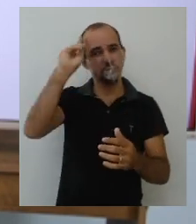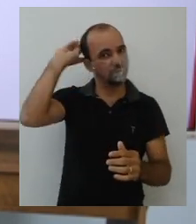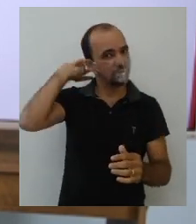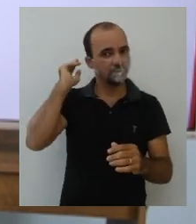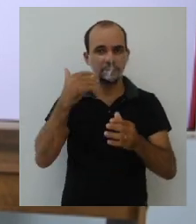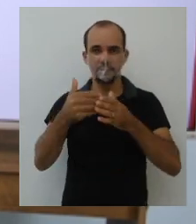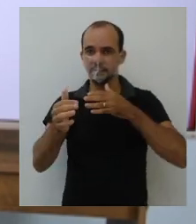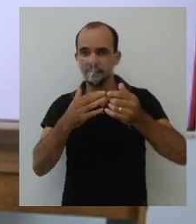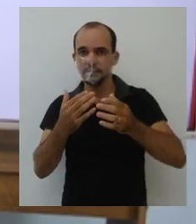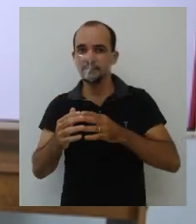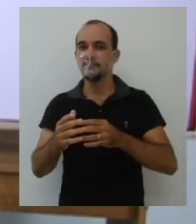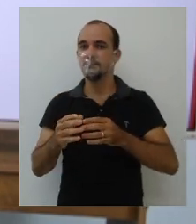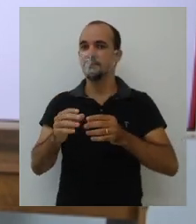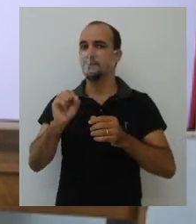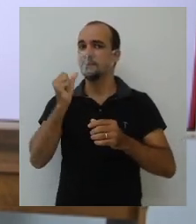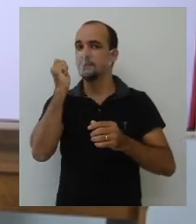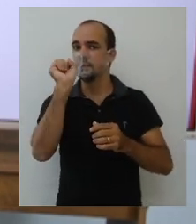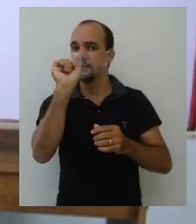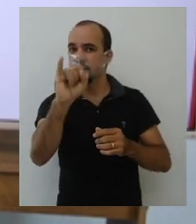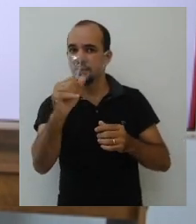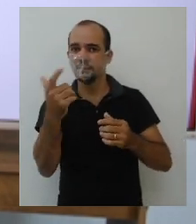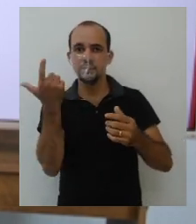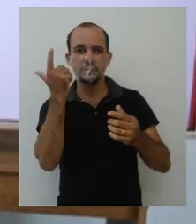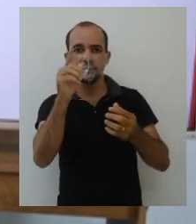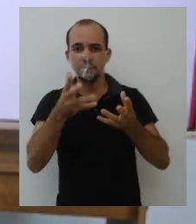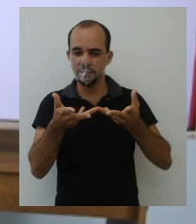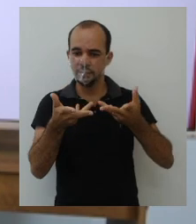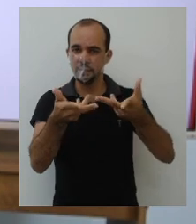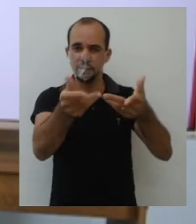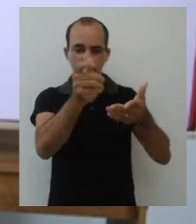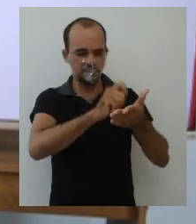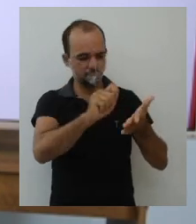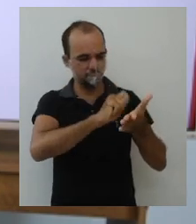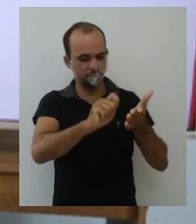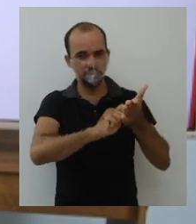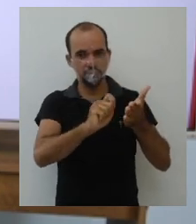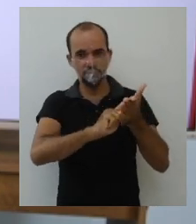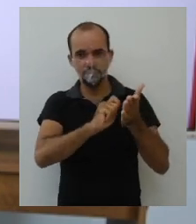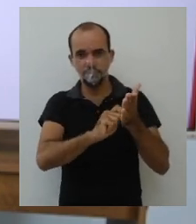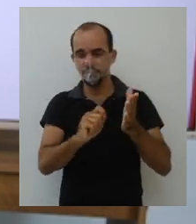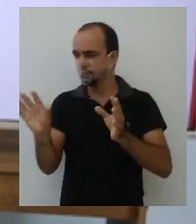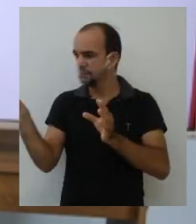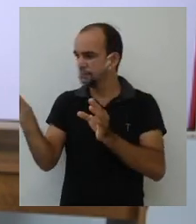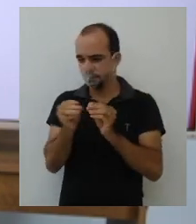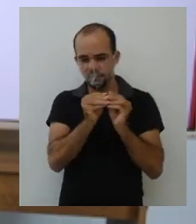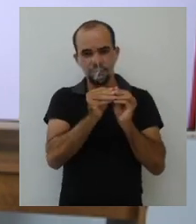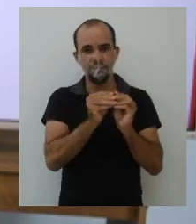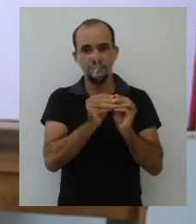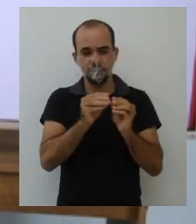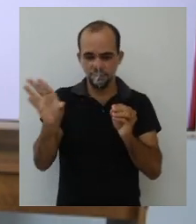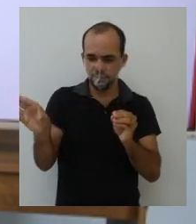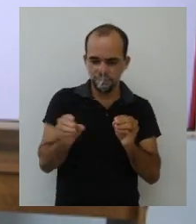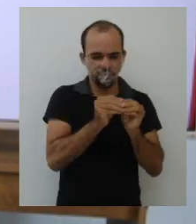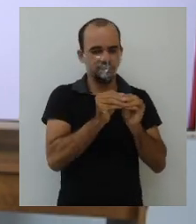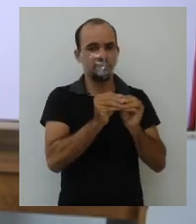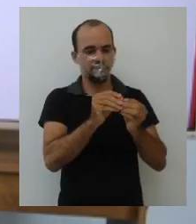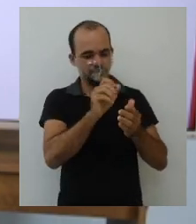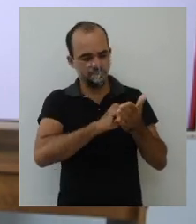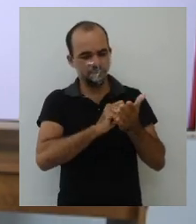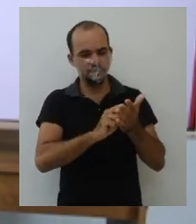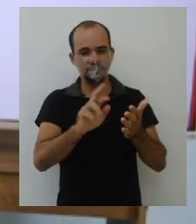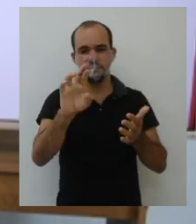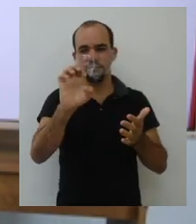colocar aquelas habilidades, né, do resumo para esse texto, vai ficar muito massa, vai ficar bem legal e você